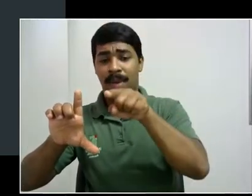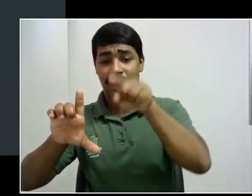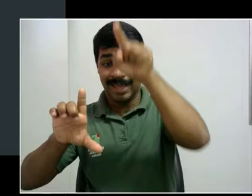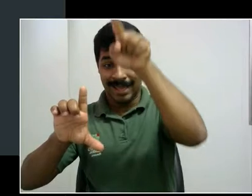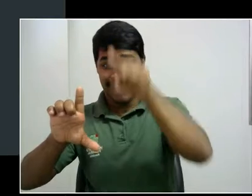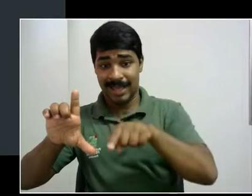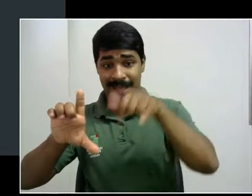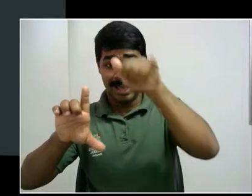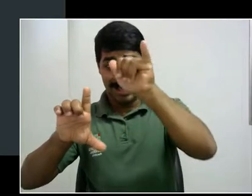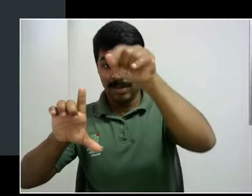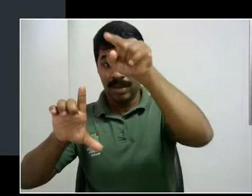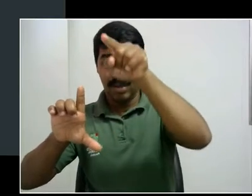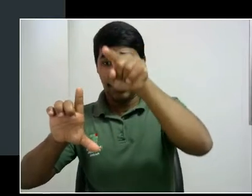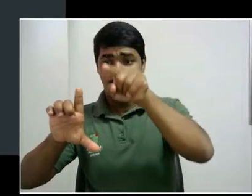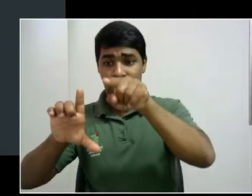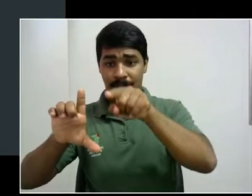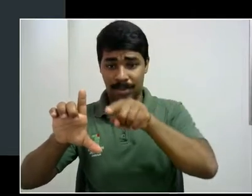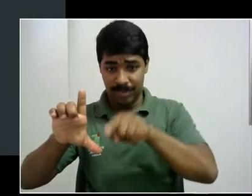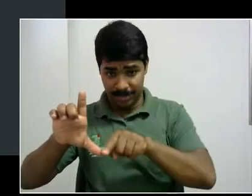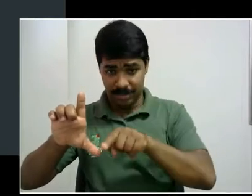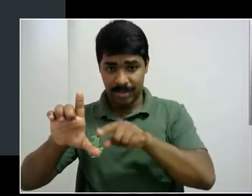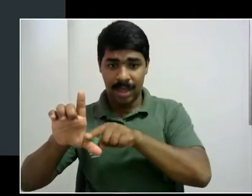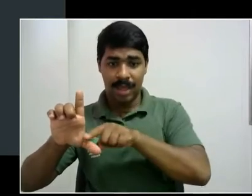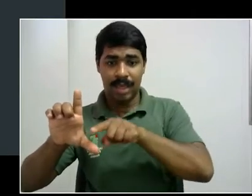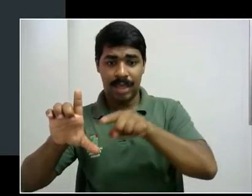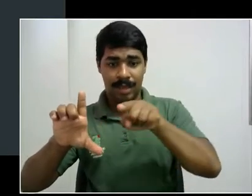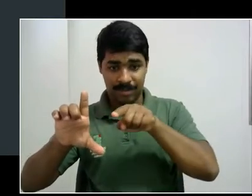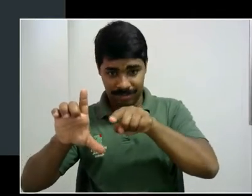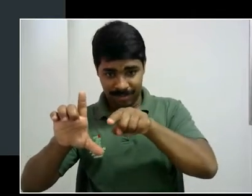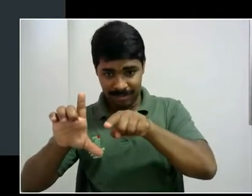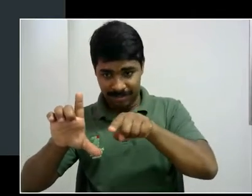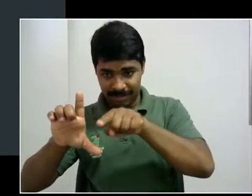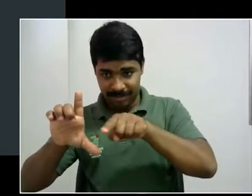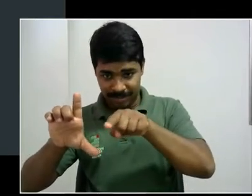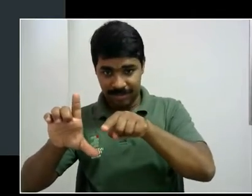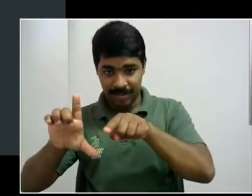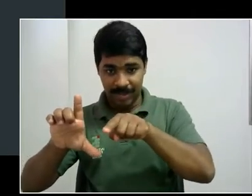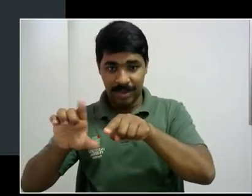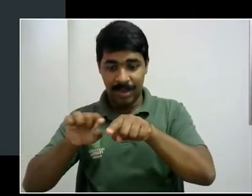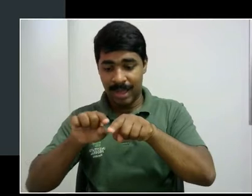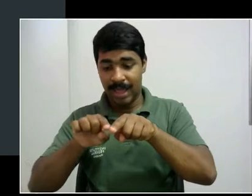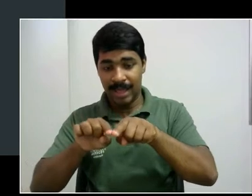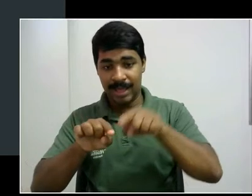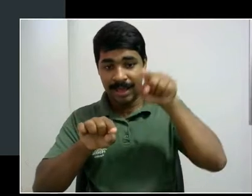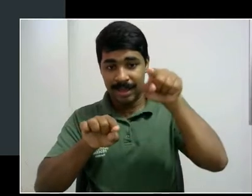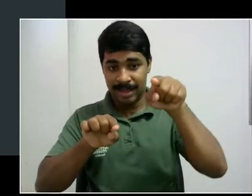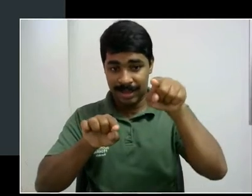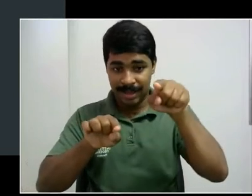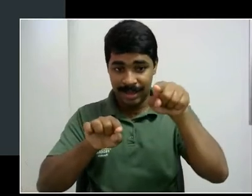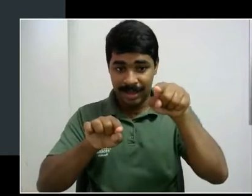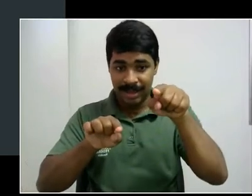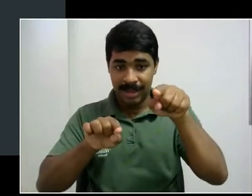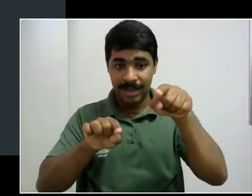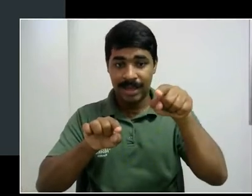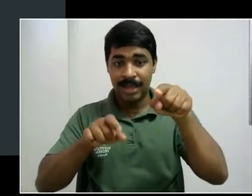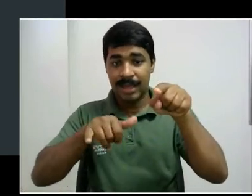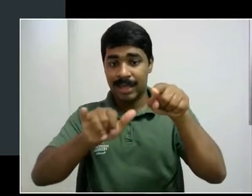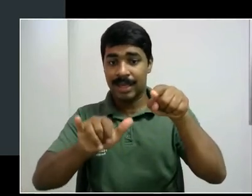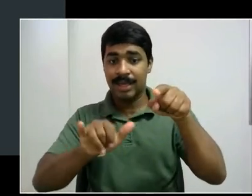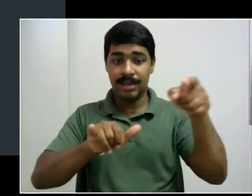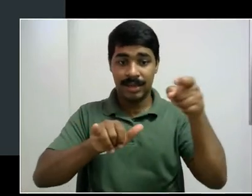Então, esse aqui seriam os nossos dois pontos de interesse para fazer o gráfico de uma função, porque ele vai dar maiores informações sobre a função, quando para